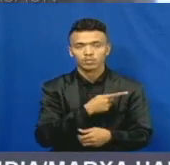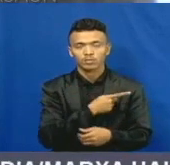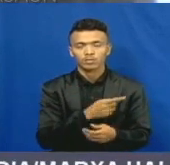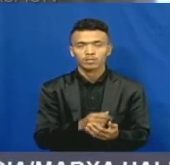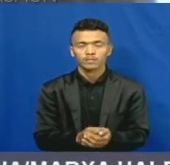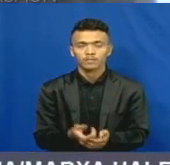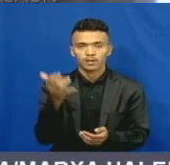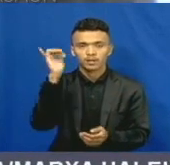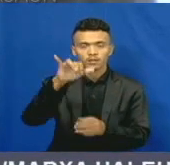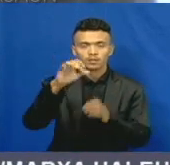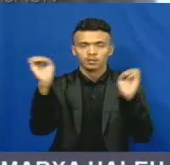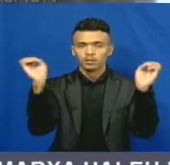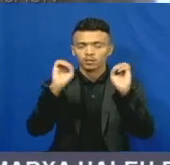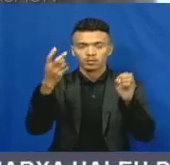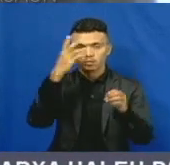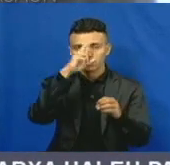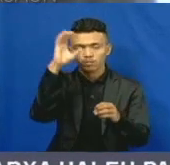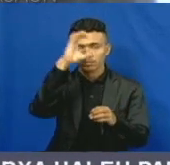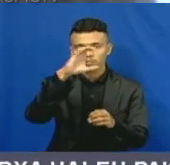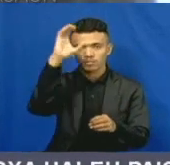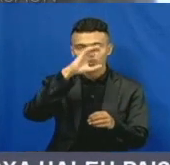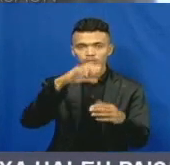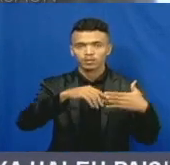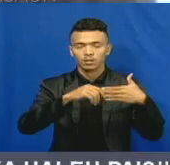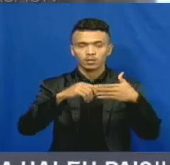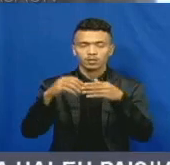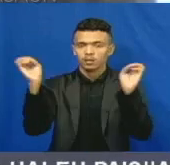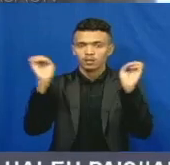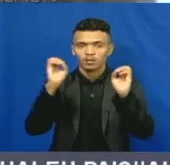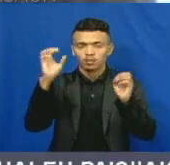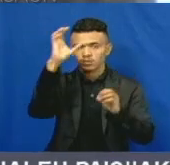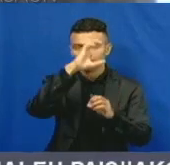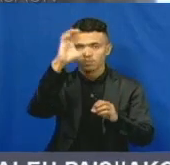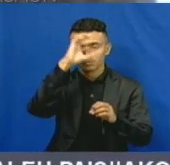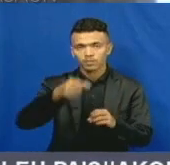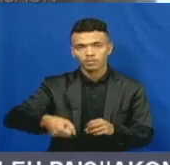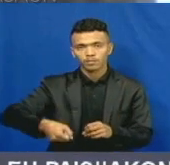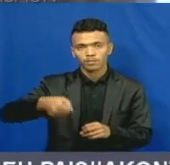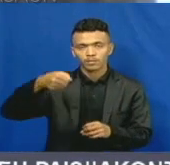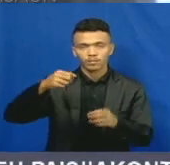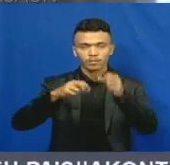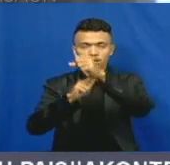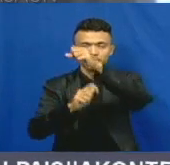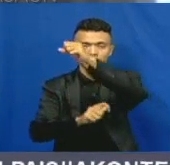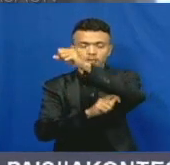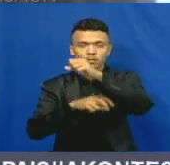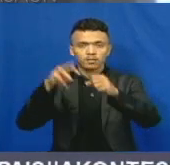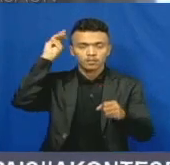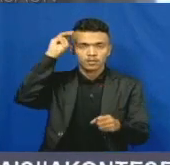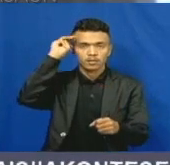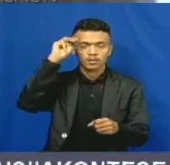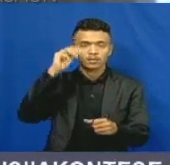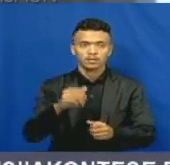Sir Laos buka bot, Laos buka pasta ministernya tambah kami baik. Dia punya